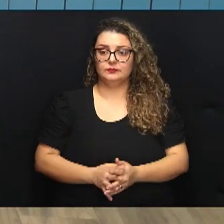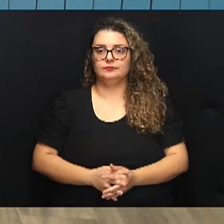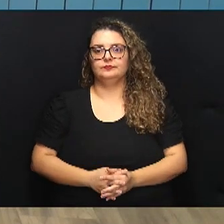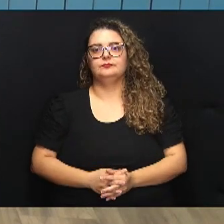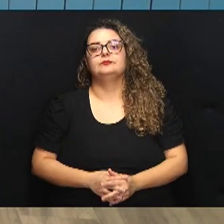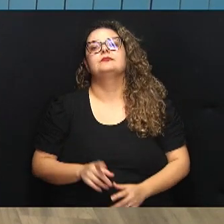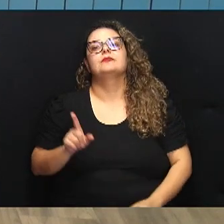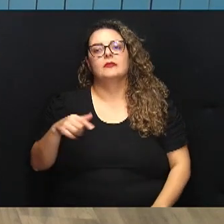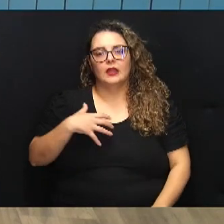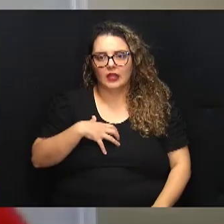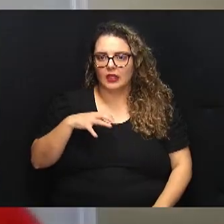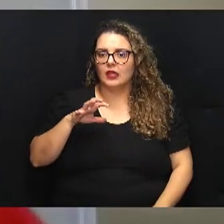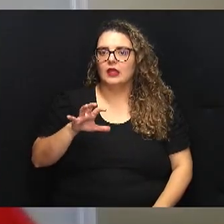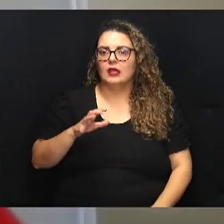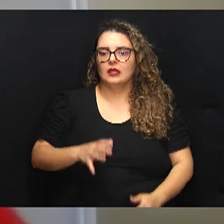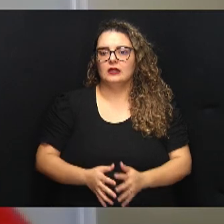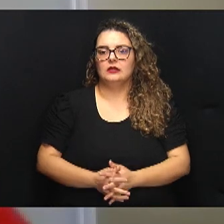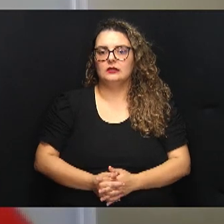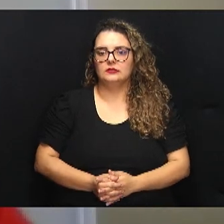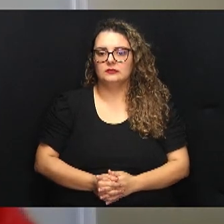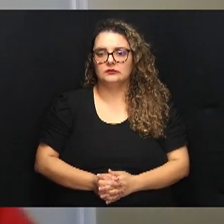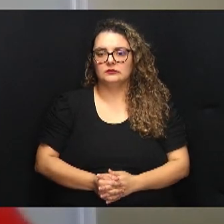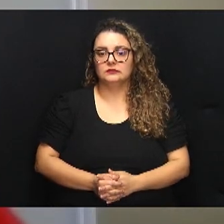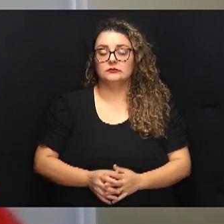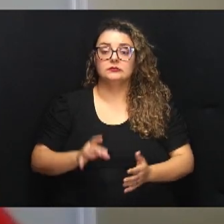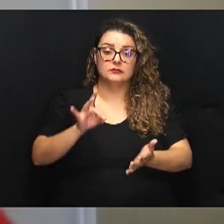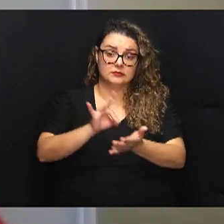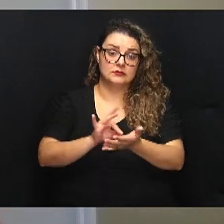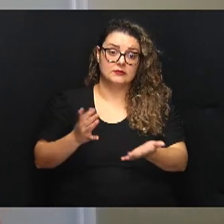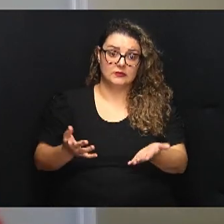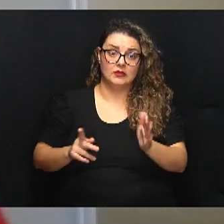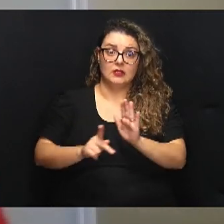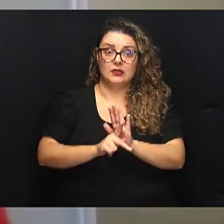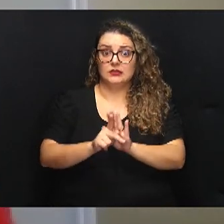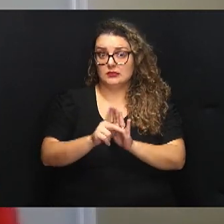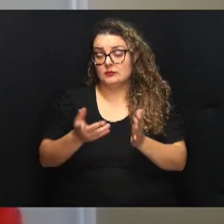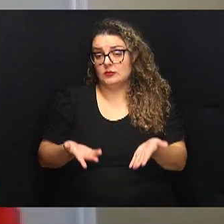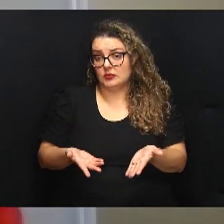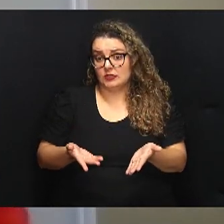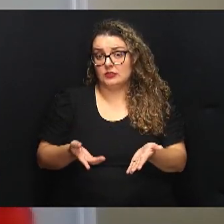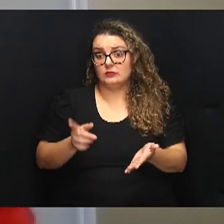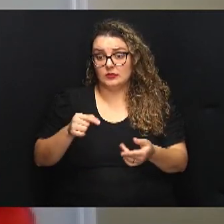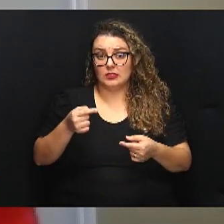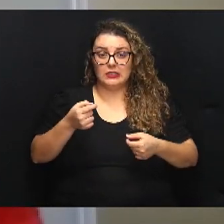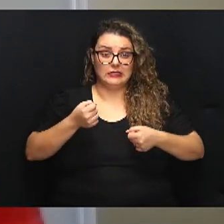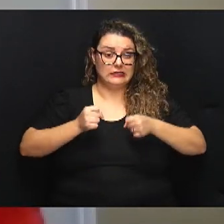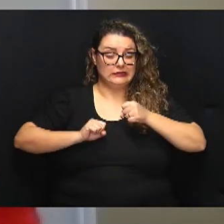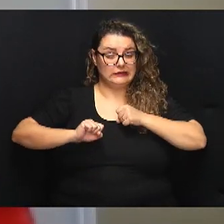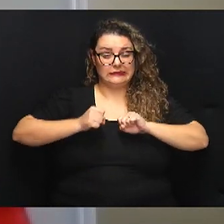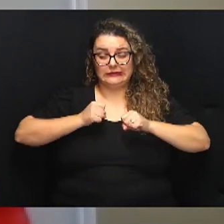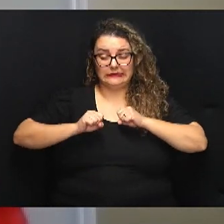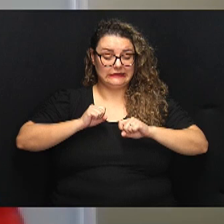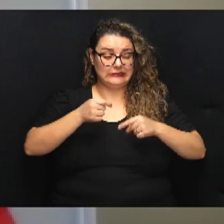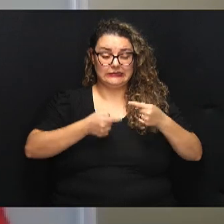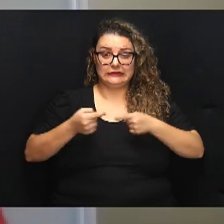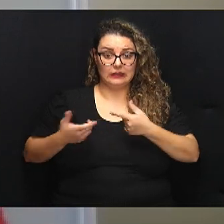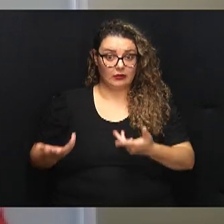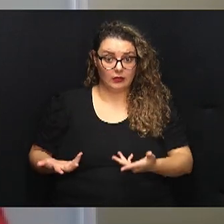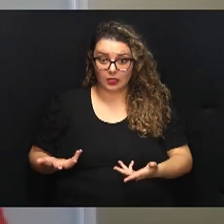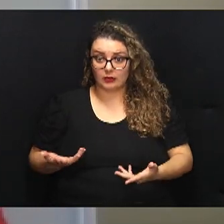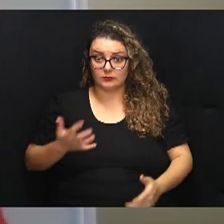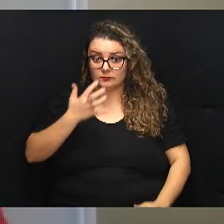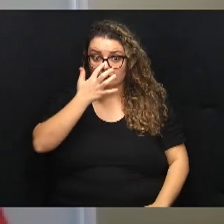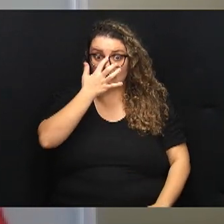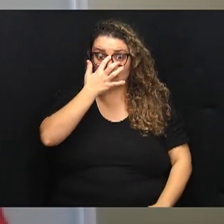É isso. Na verdade, esse projeto ele é bastante polêmico, né? Haja vista que